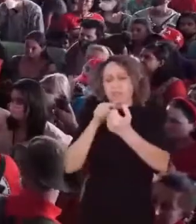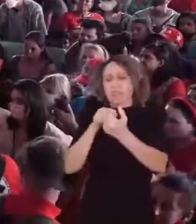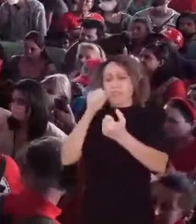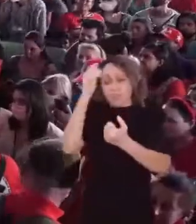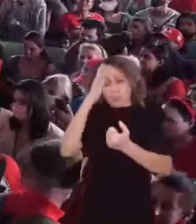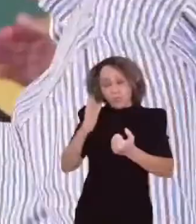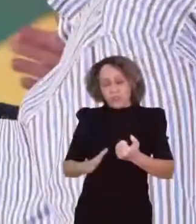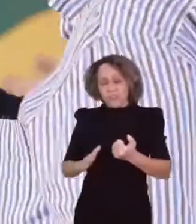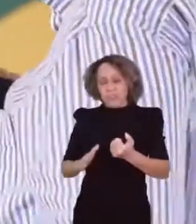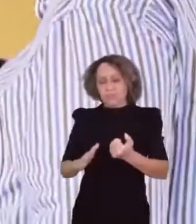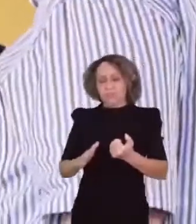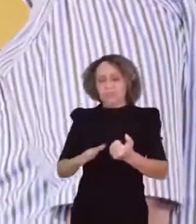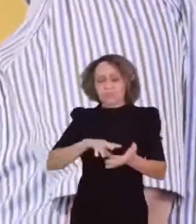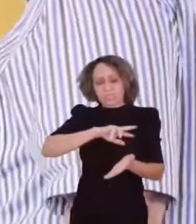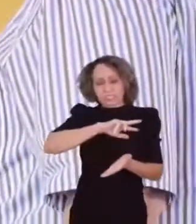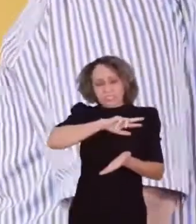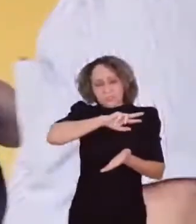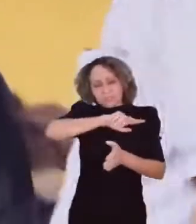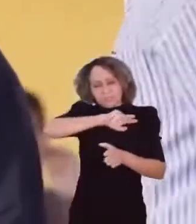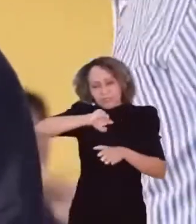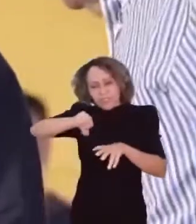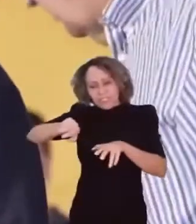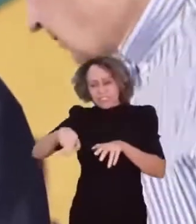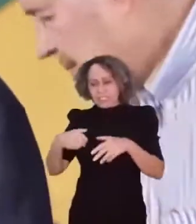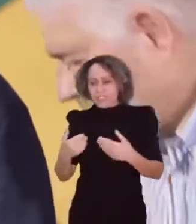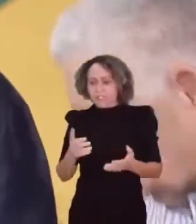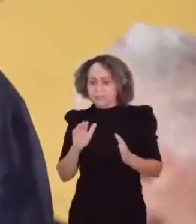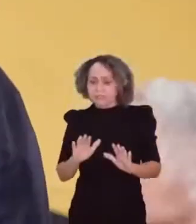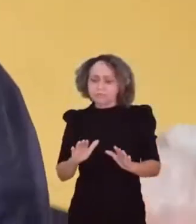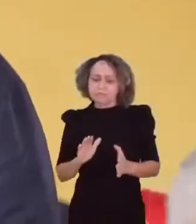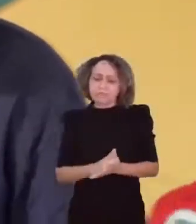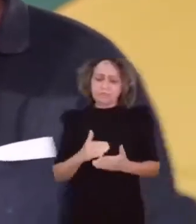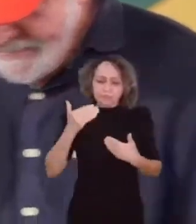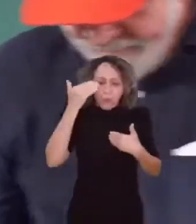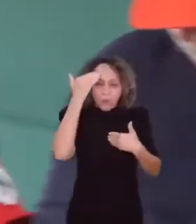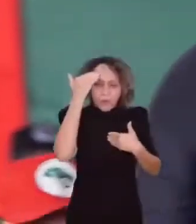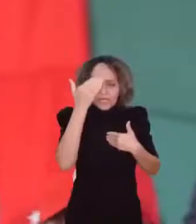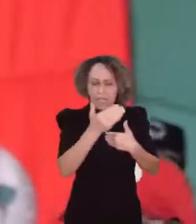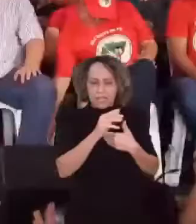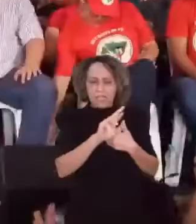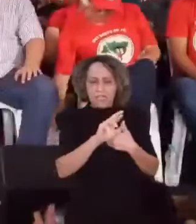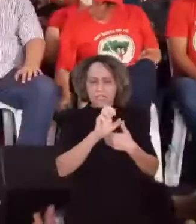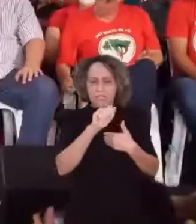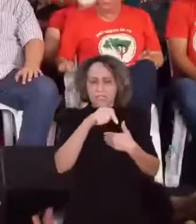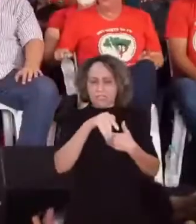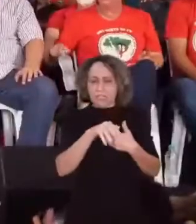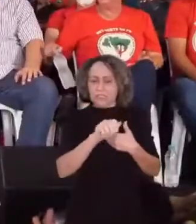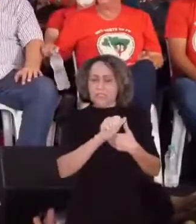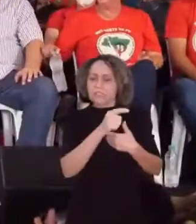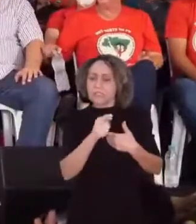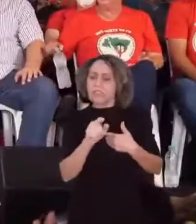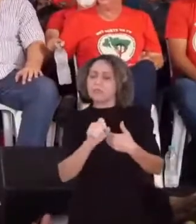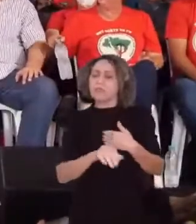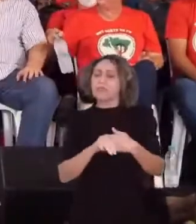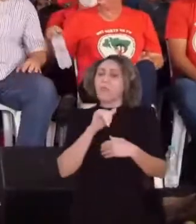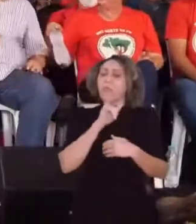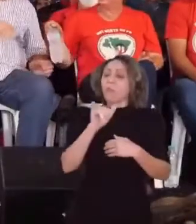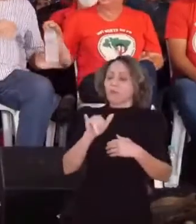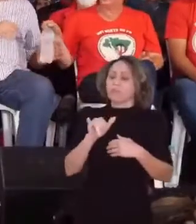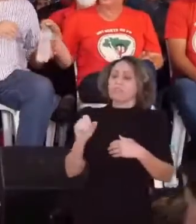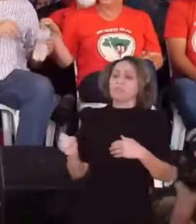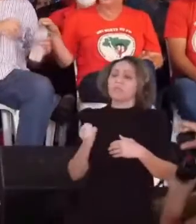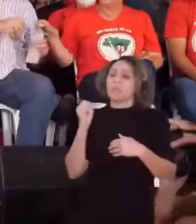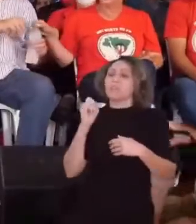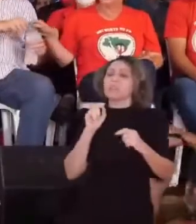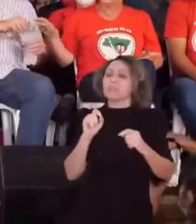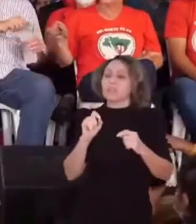Muito bem, companheirada. Obrigada, Requião. Só um aviso de utilidade pública aqui, muito importante. Tem duas crianças